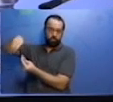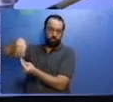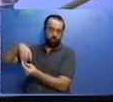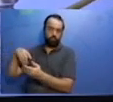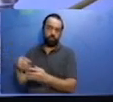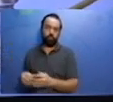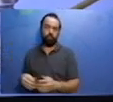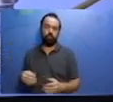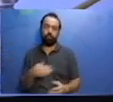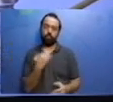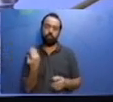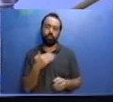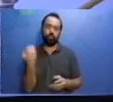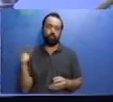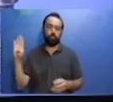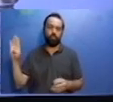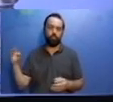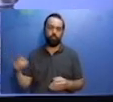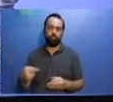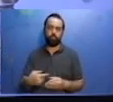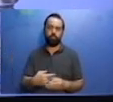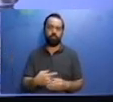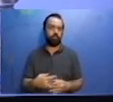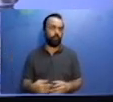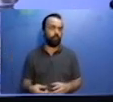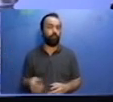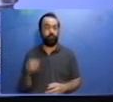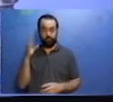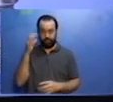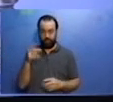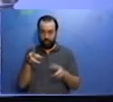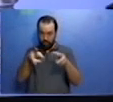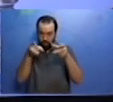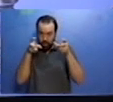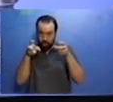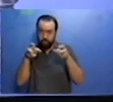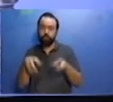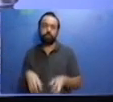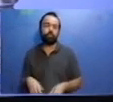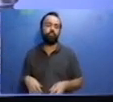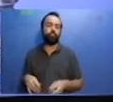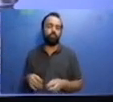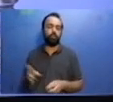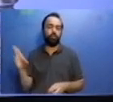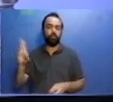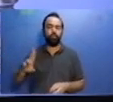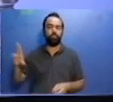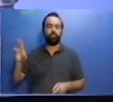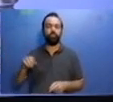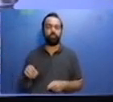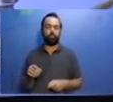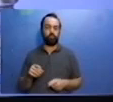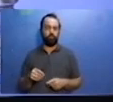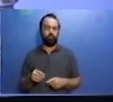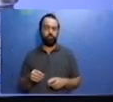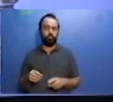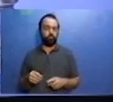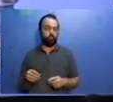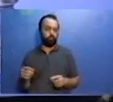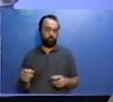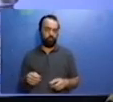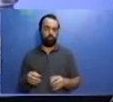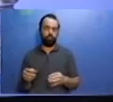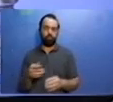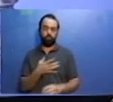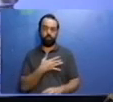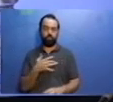o crescimento dessas bactérias. E ele percebeu que poderia ser utilizado, por exemplo, para aplicação em seres humanos em